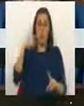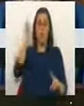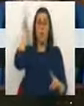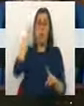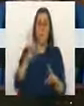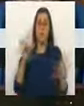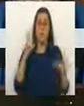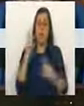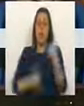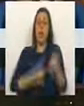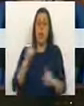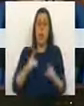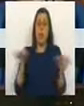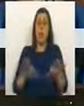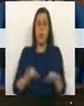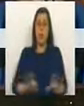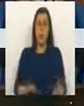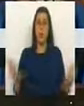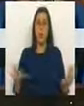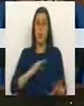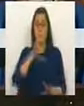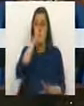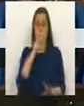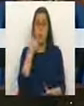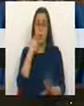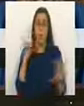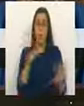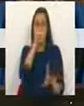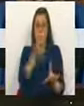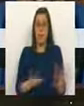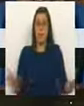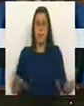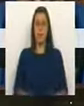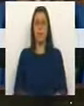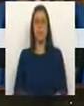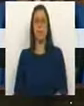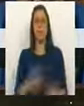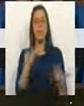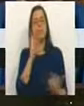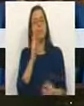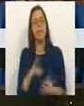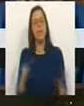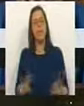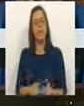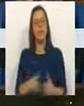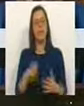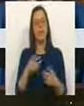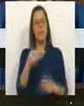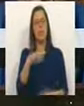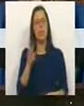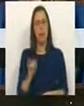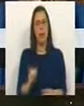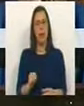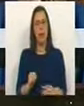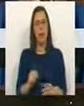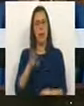da República, algo vai muito mal. O Sr. Ministro conhece-o. Ou quando vemos o Partido